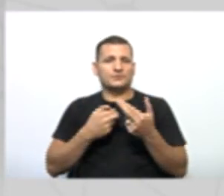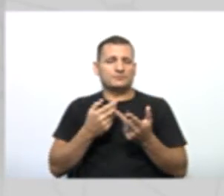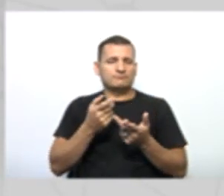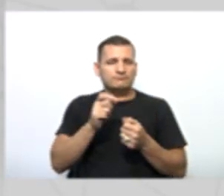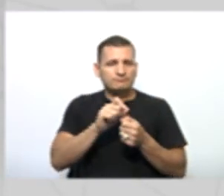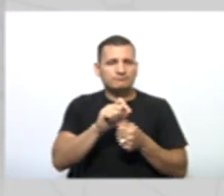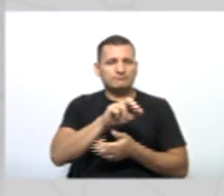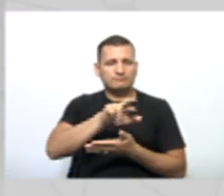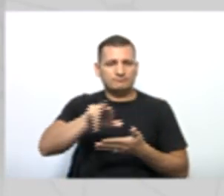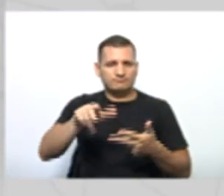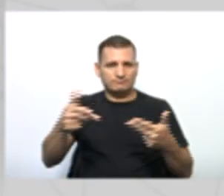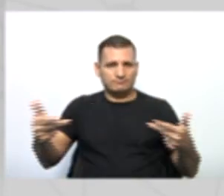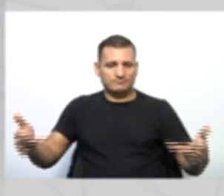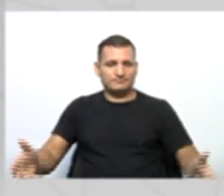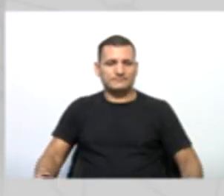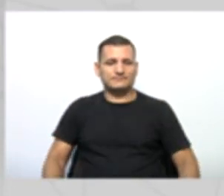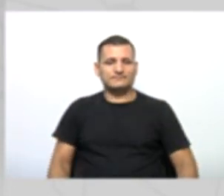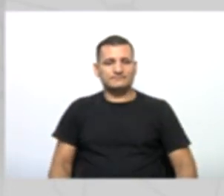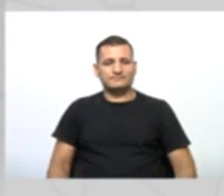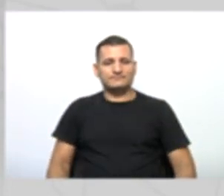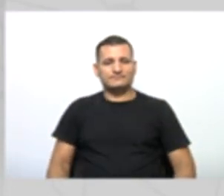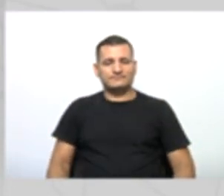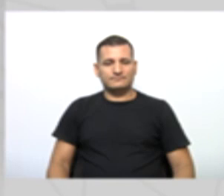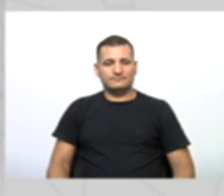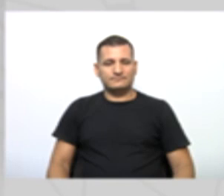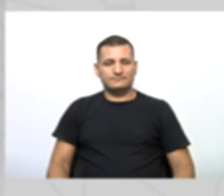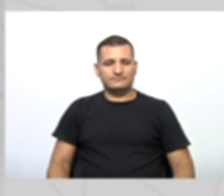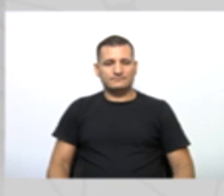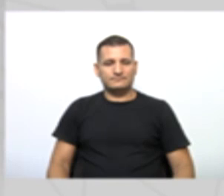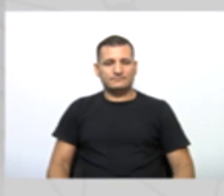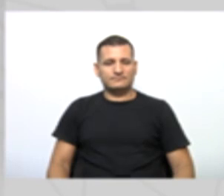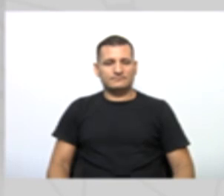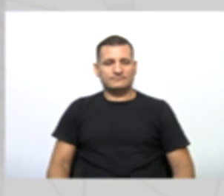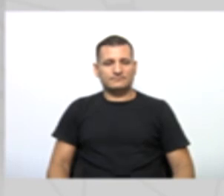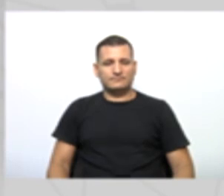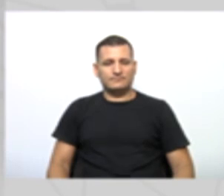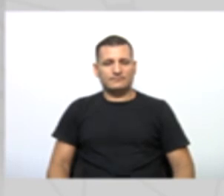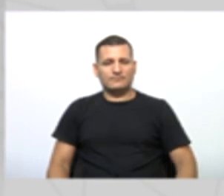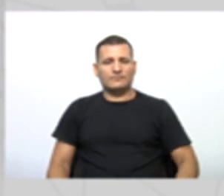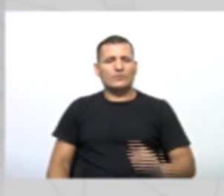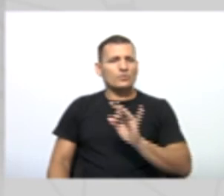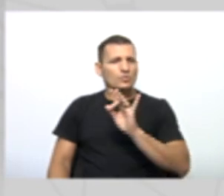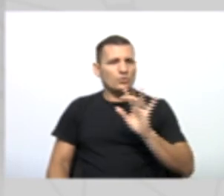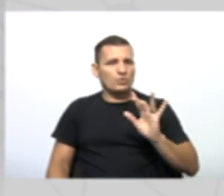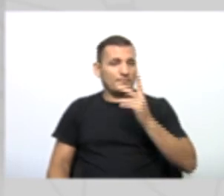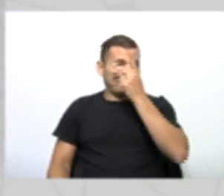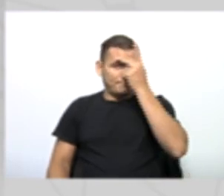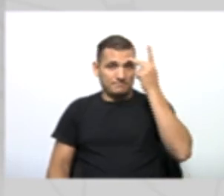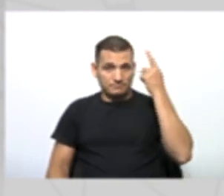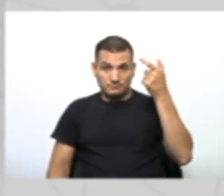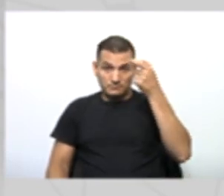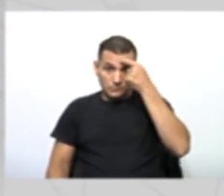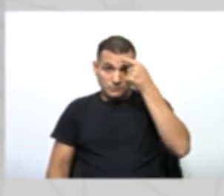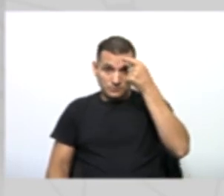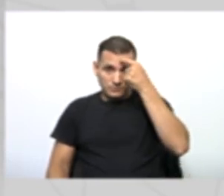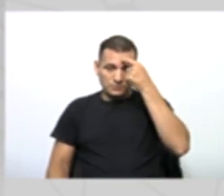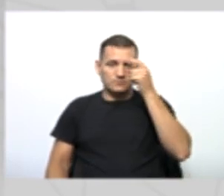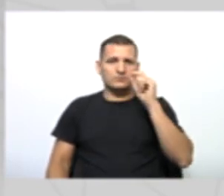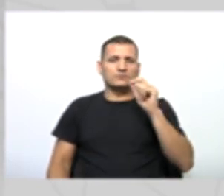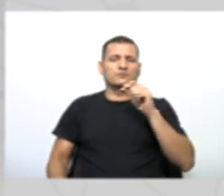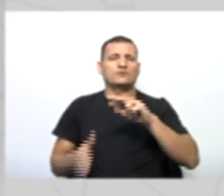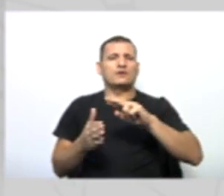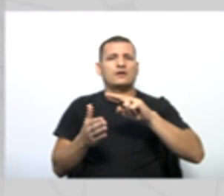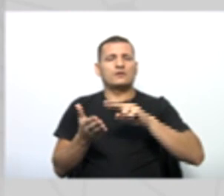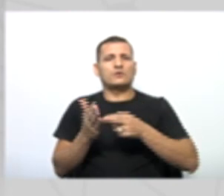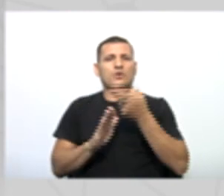tantas coisas. Vamos para a próxima então, pessoal. Somente a pessoa que tem consciência plena das normas de conduta